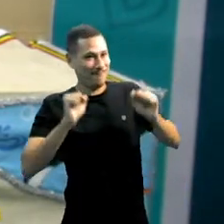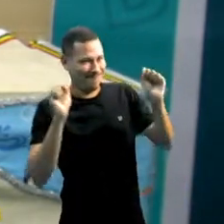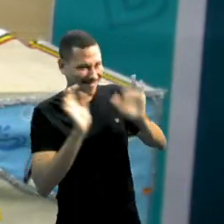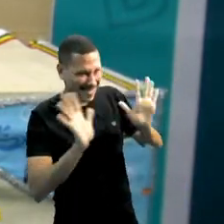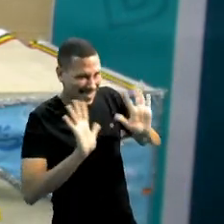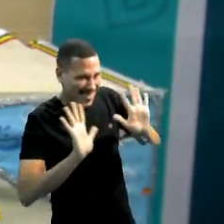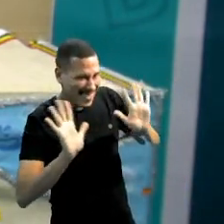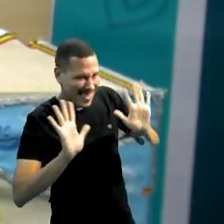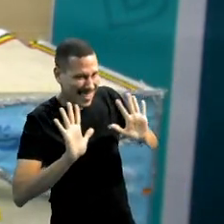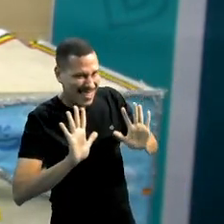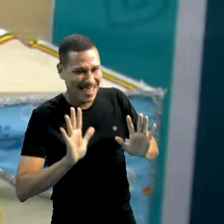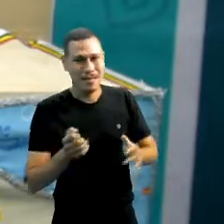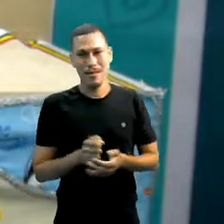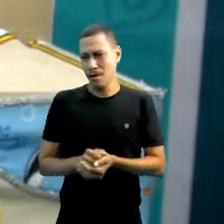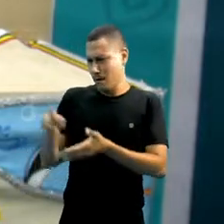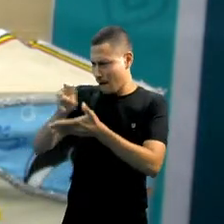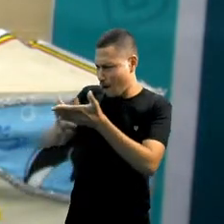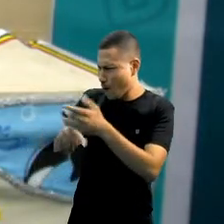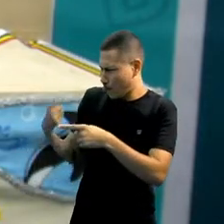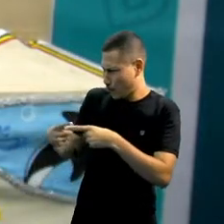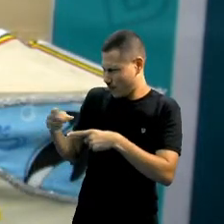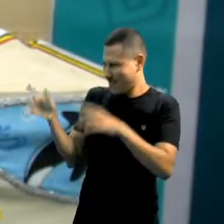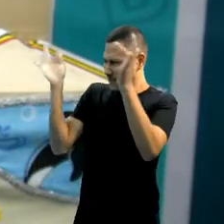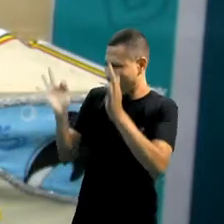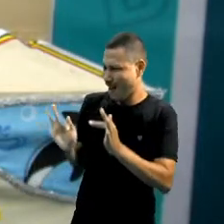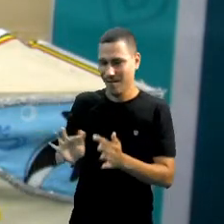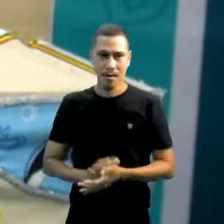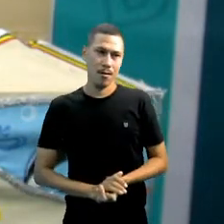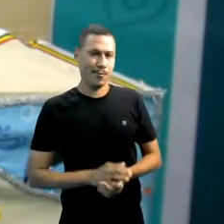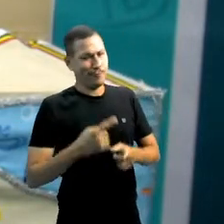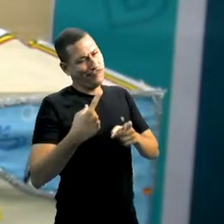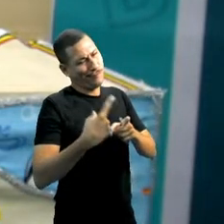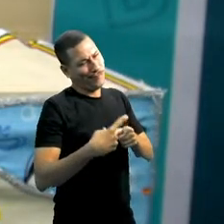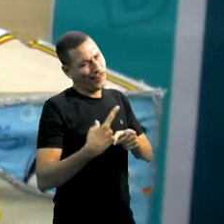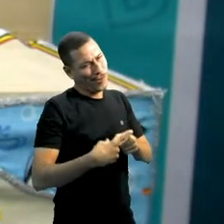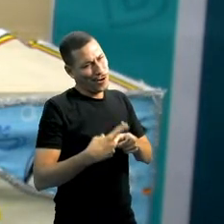Olá, gente, leiturinha! Por que você tá tão feliz?